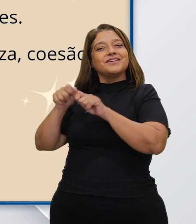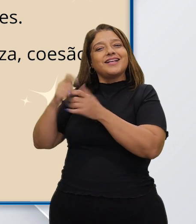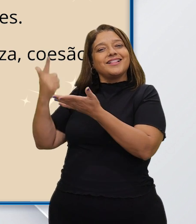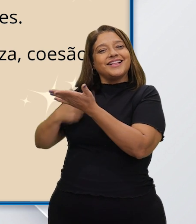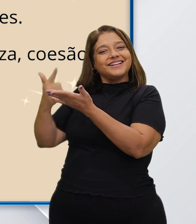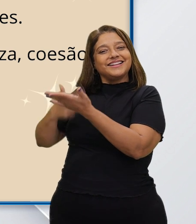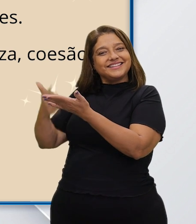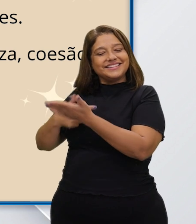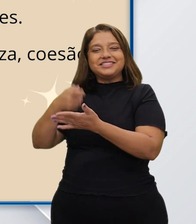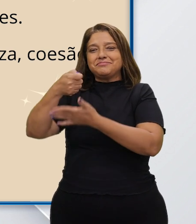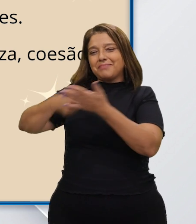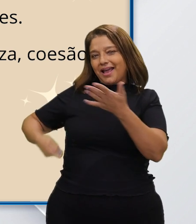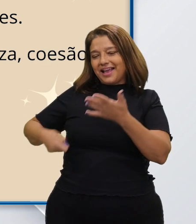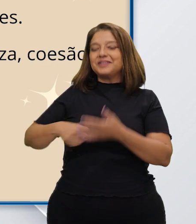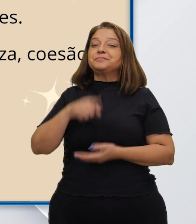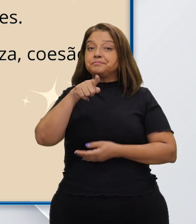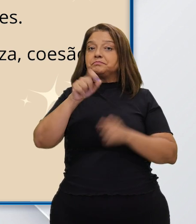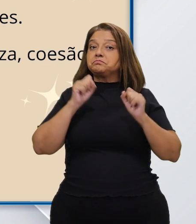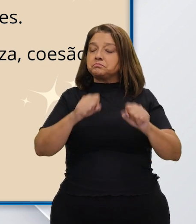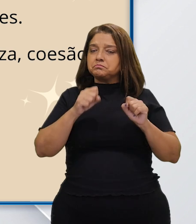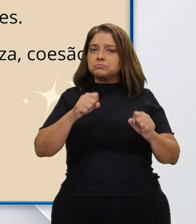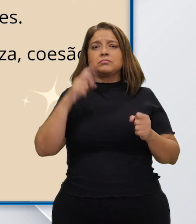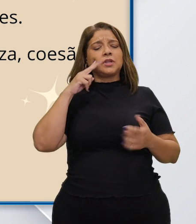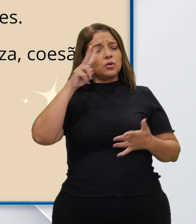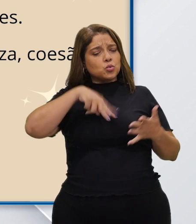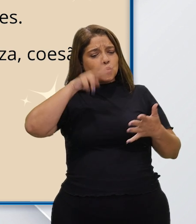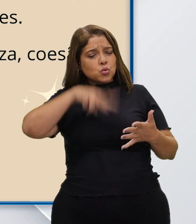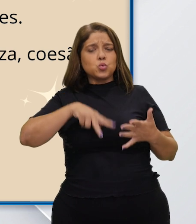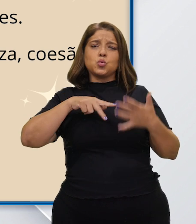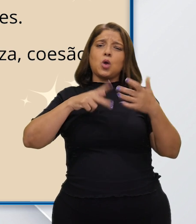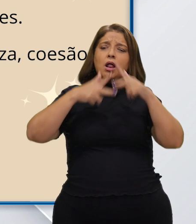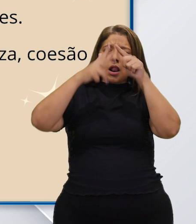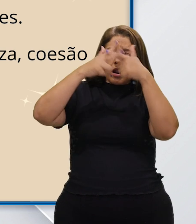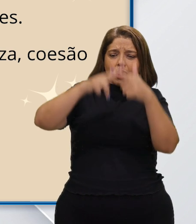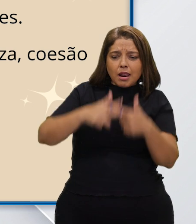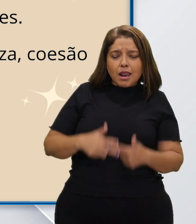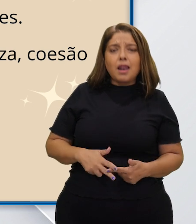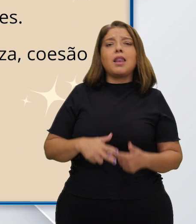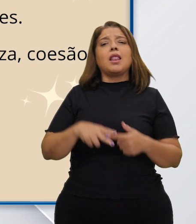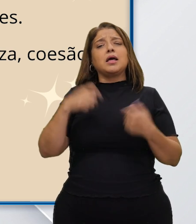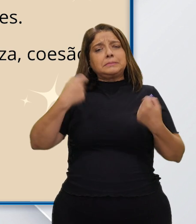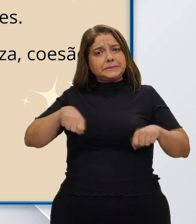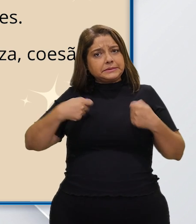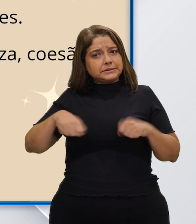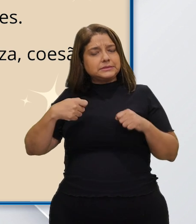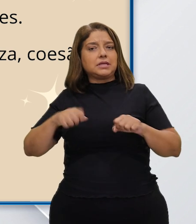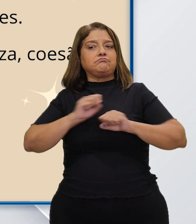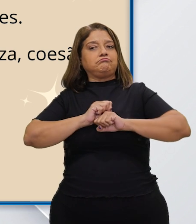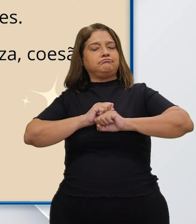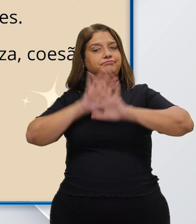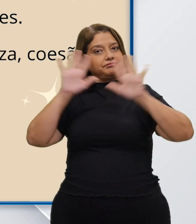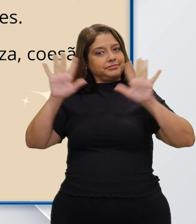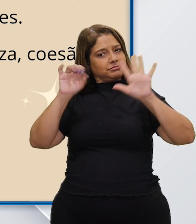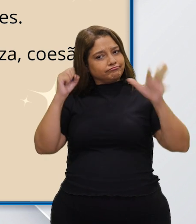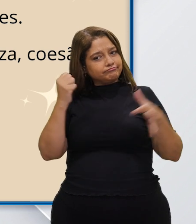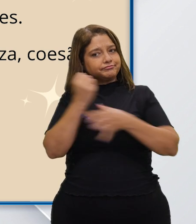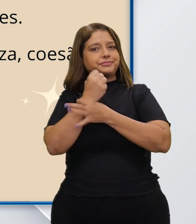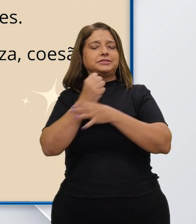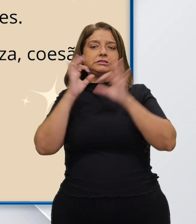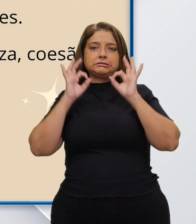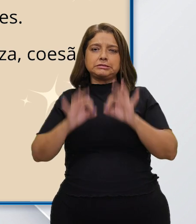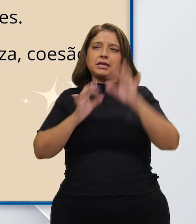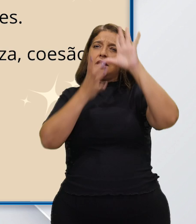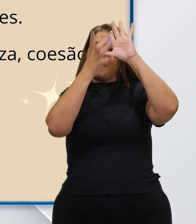Revise e edite. Revise seu conto várias vezes para garantir clareza,